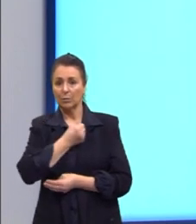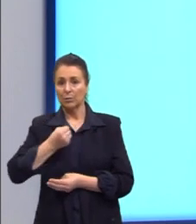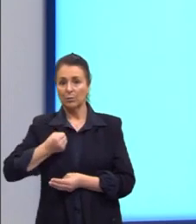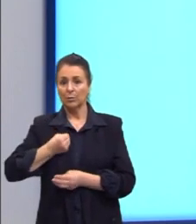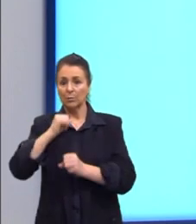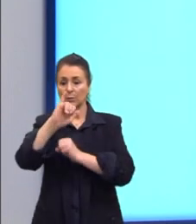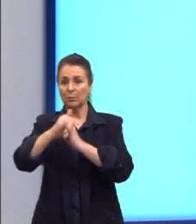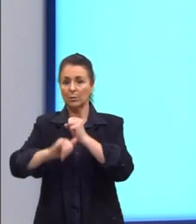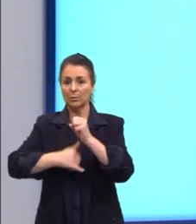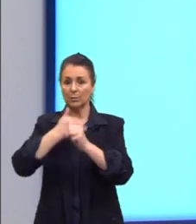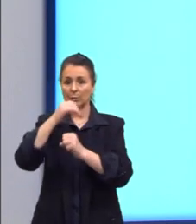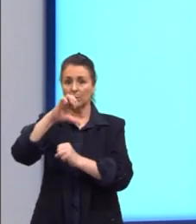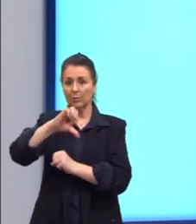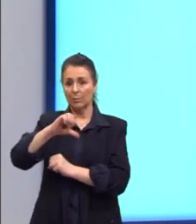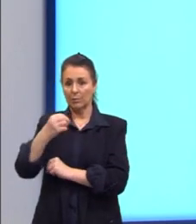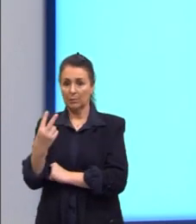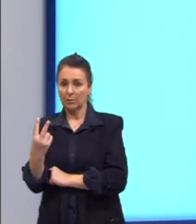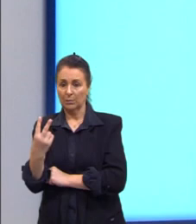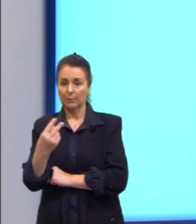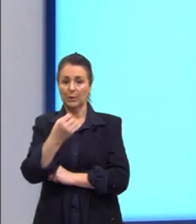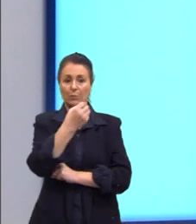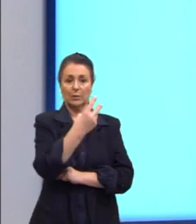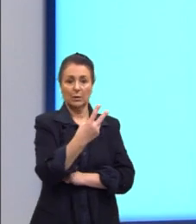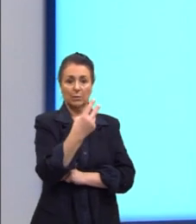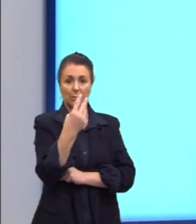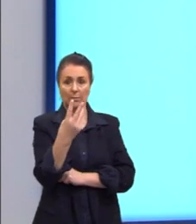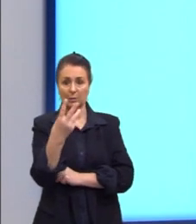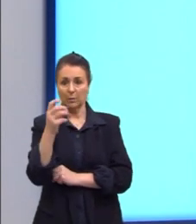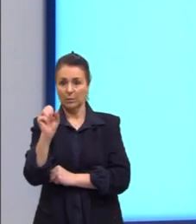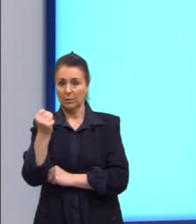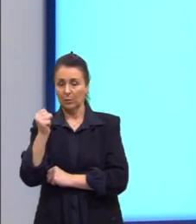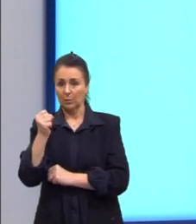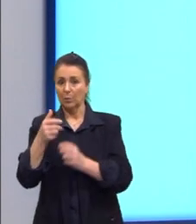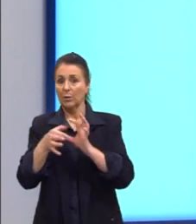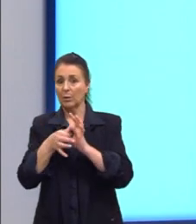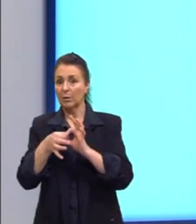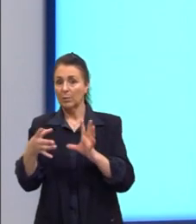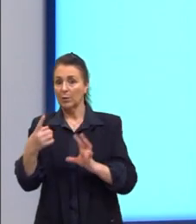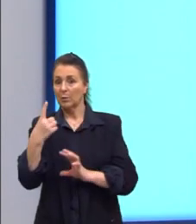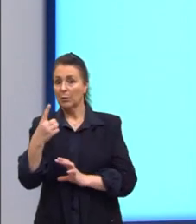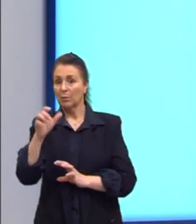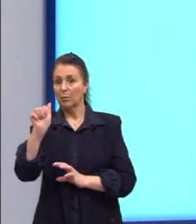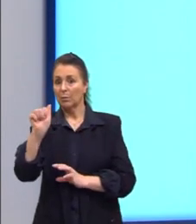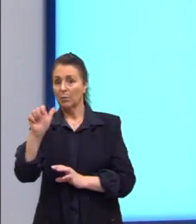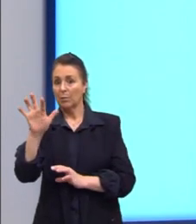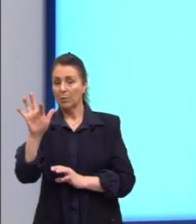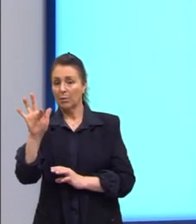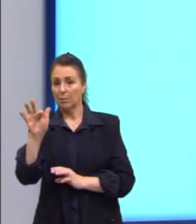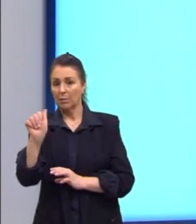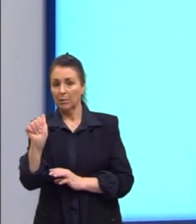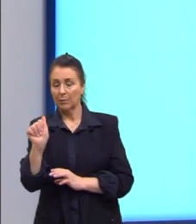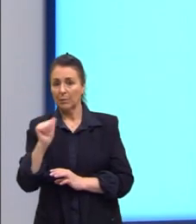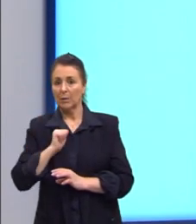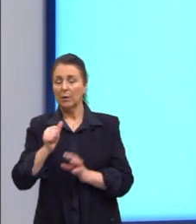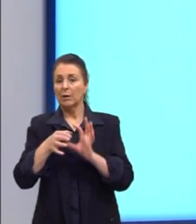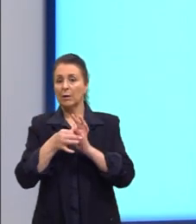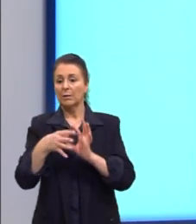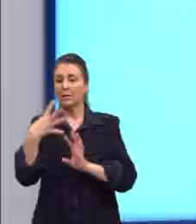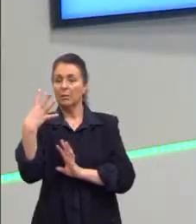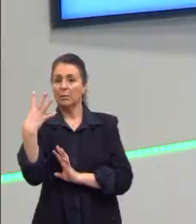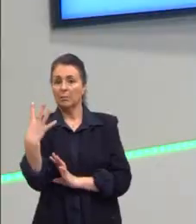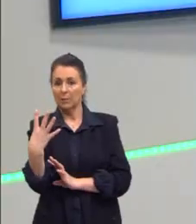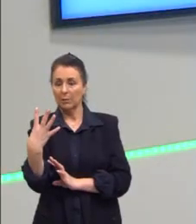atômico 92 então 238 eu liberei um Alfa eu vou tá liberando quatro em